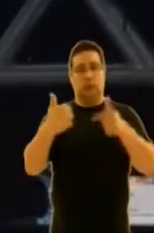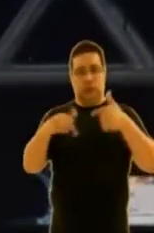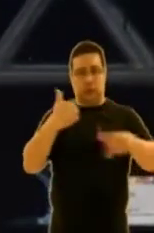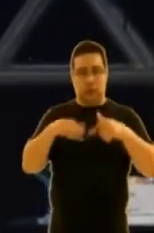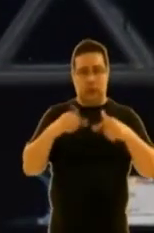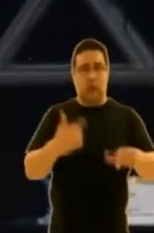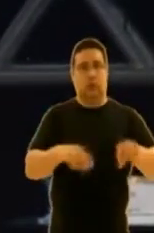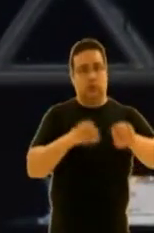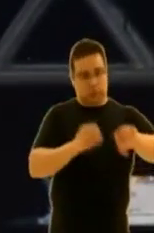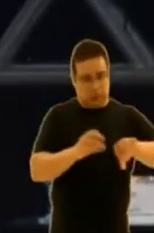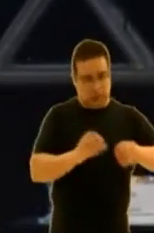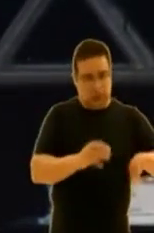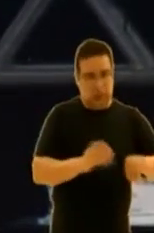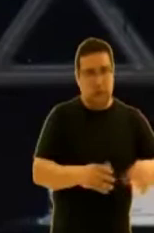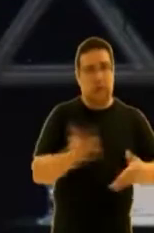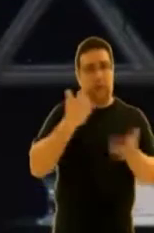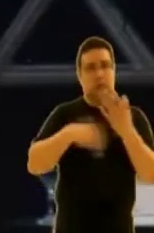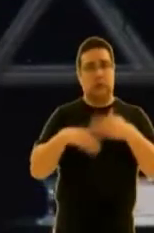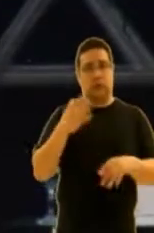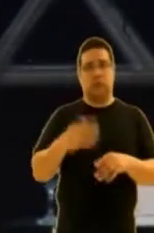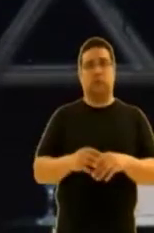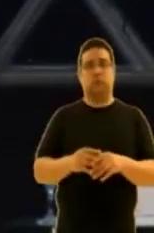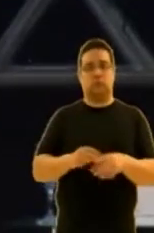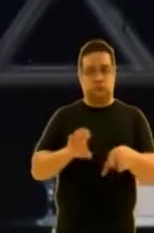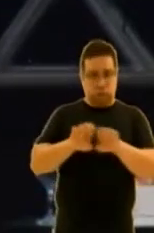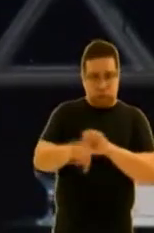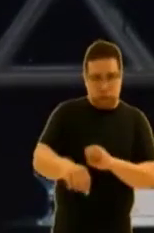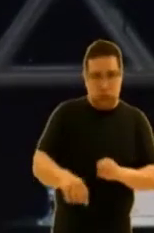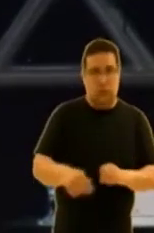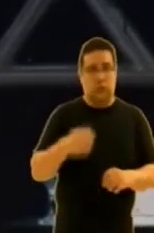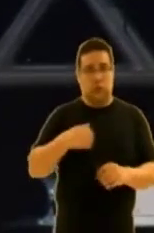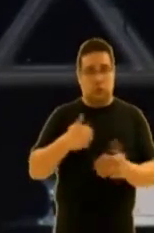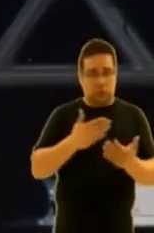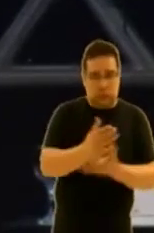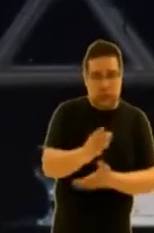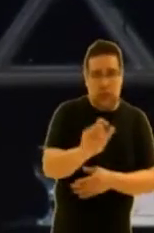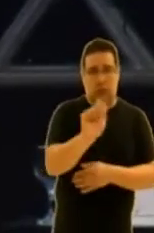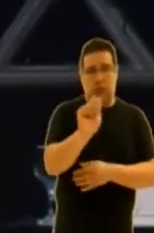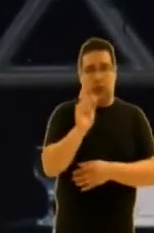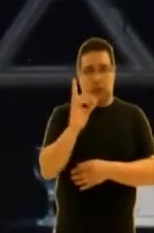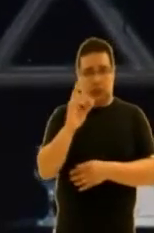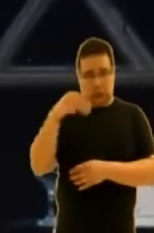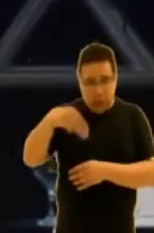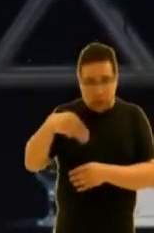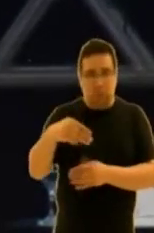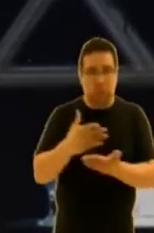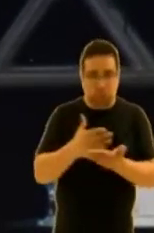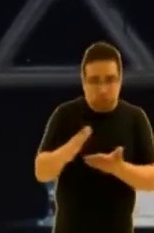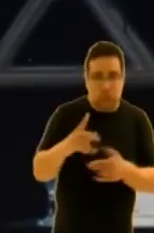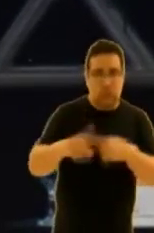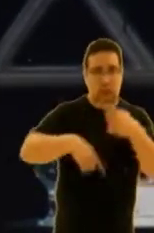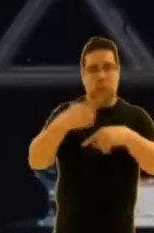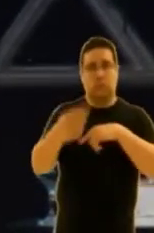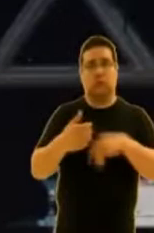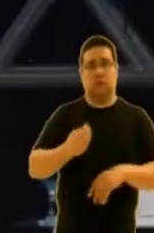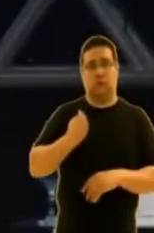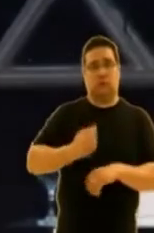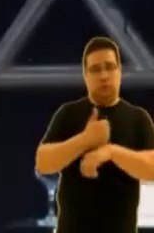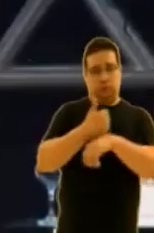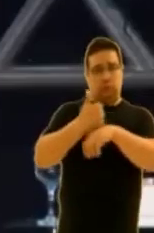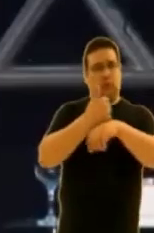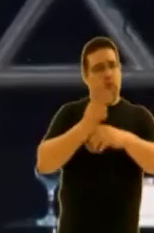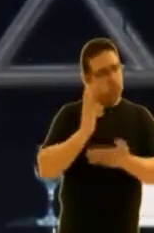trabalho com a educação desde quando eu me formei. A minha formação é administração, mas a minha vida profissional inteira